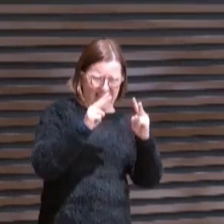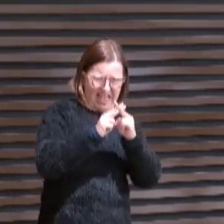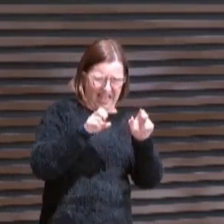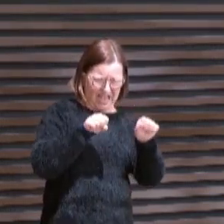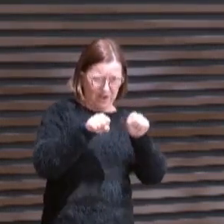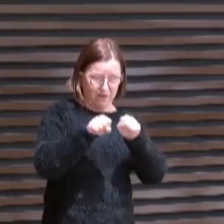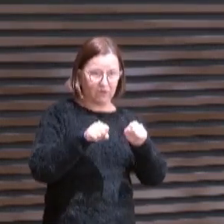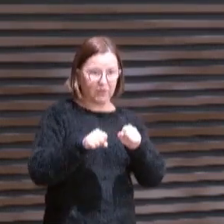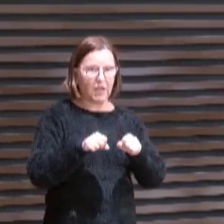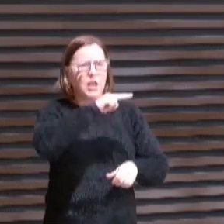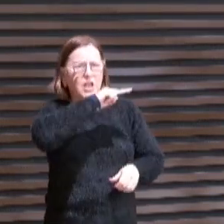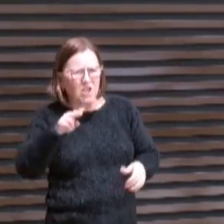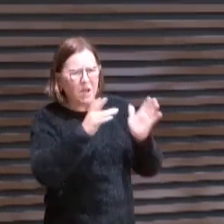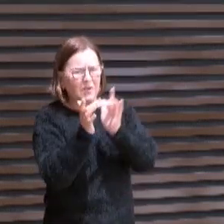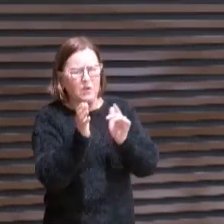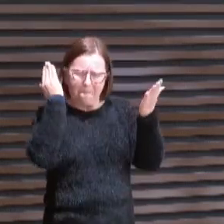Um gladiador deu-lhe